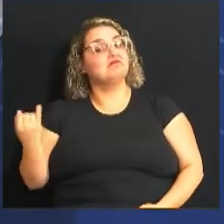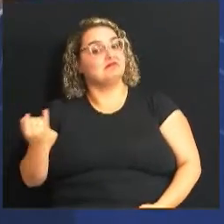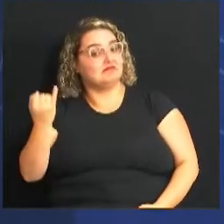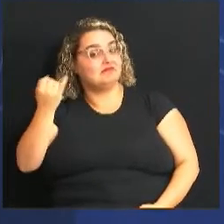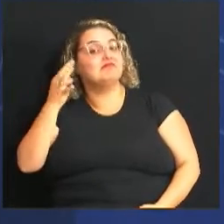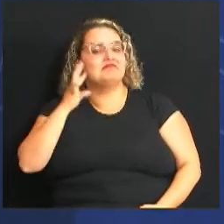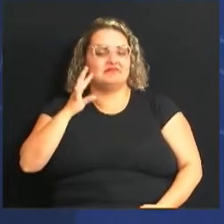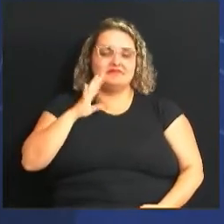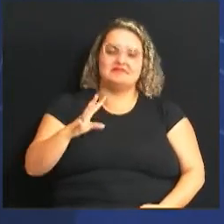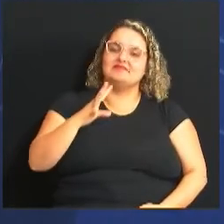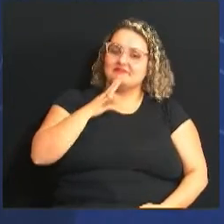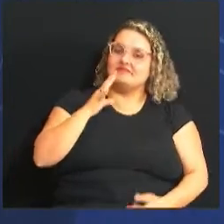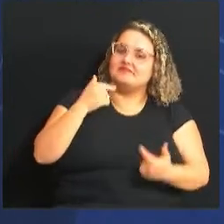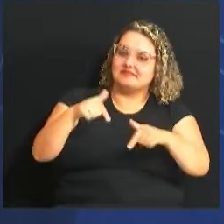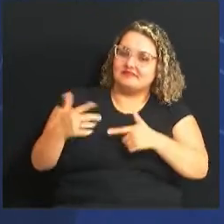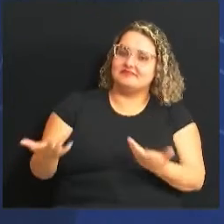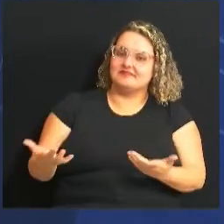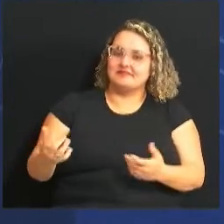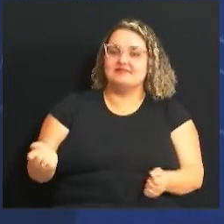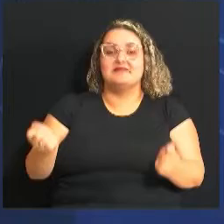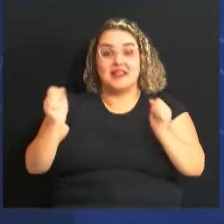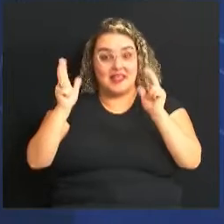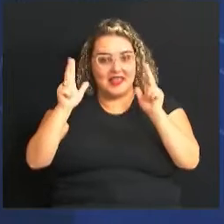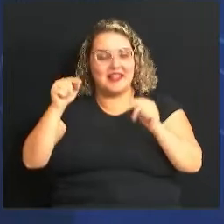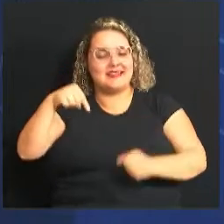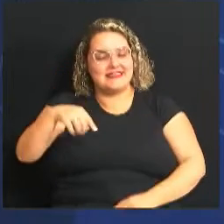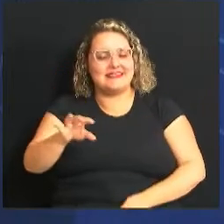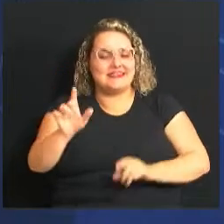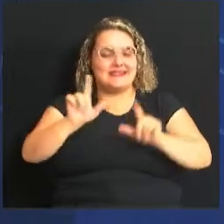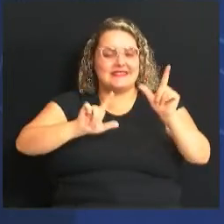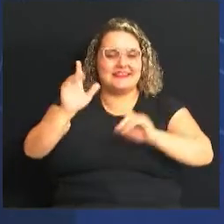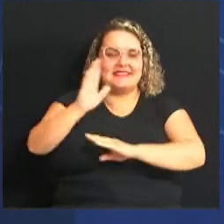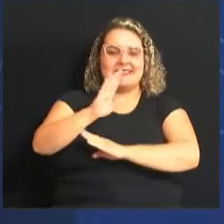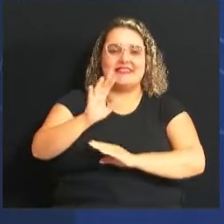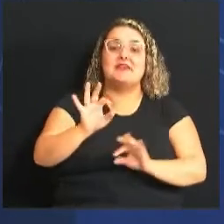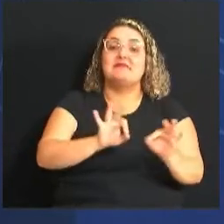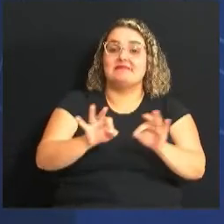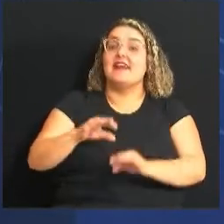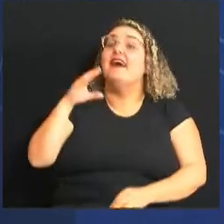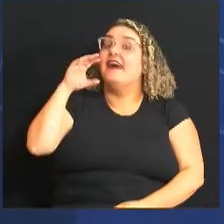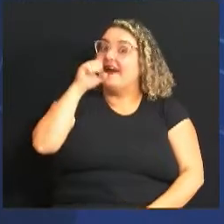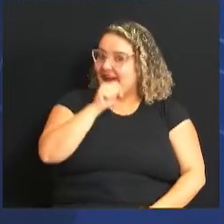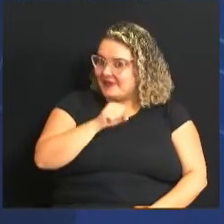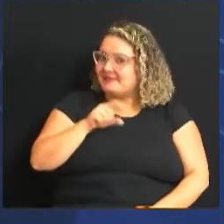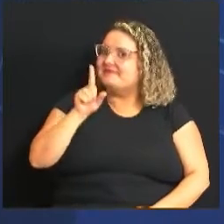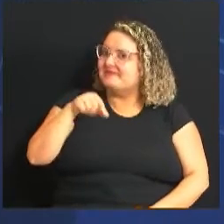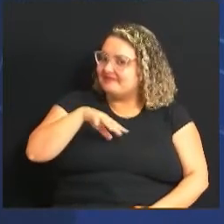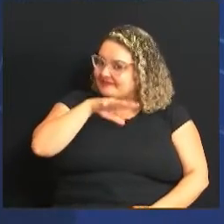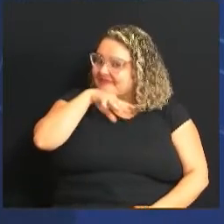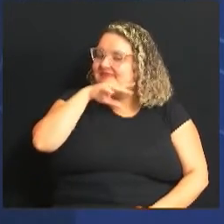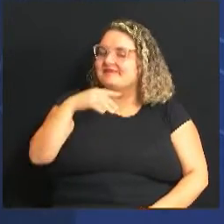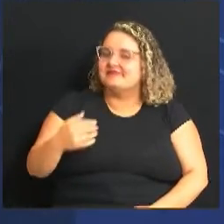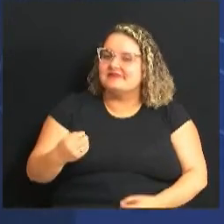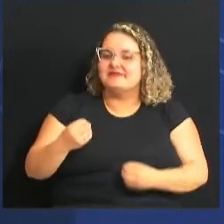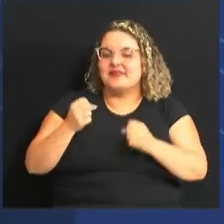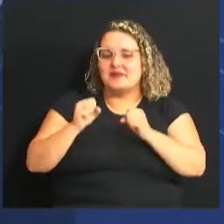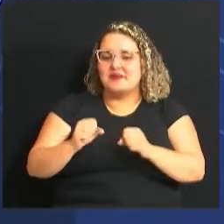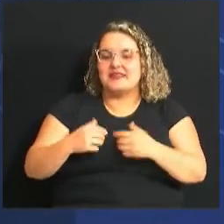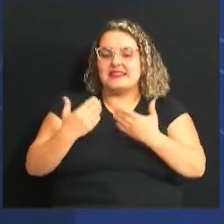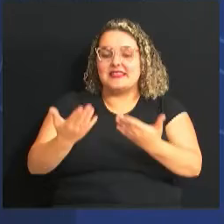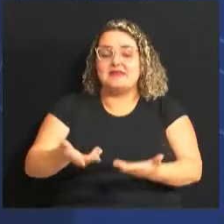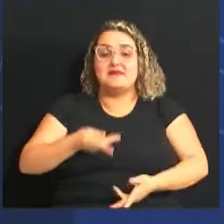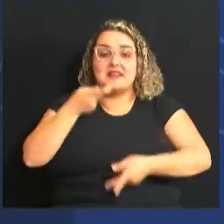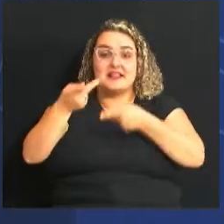este trabalho, e fica ligadinho também aqui na nossa TV Câmara Campinas, porque em breve o É o Bicho, então, vai contar mais sobre o